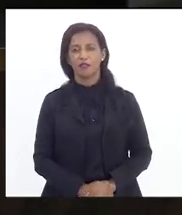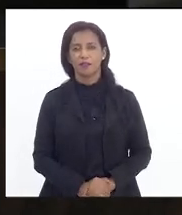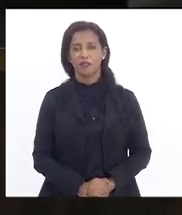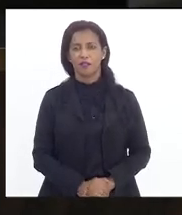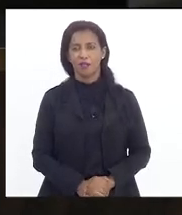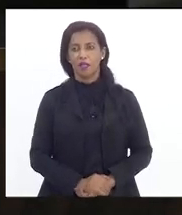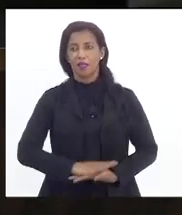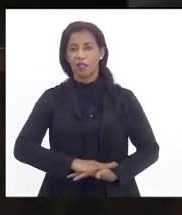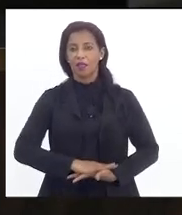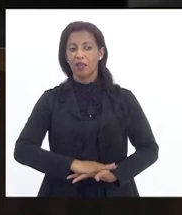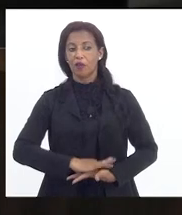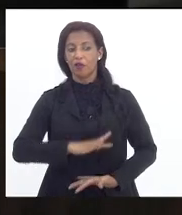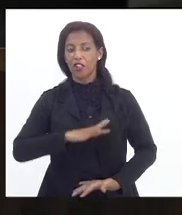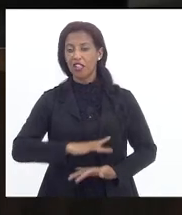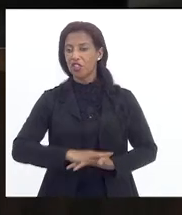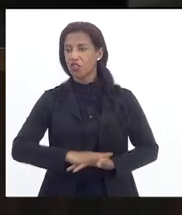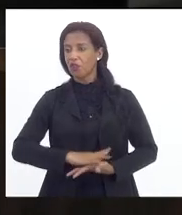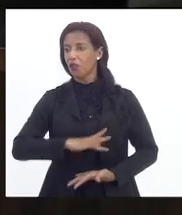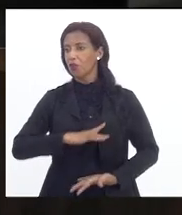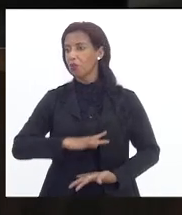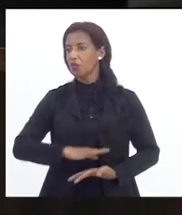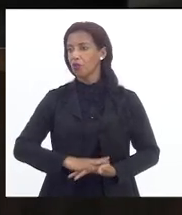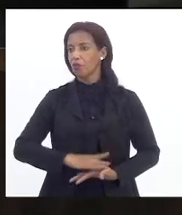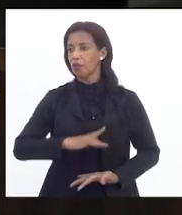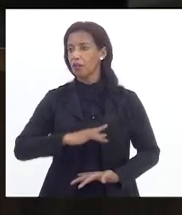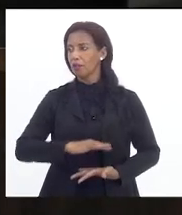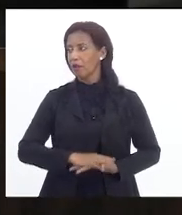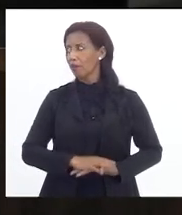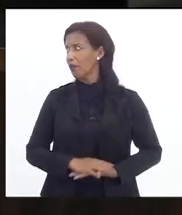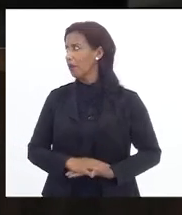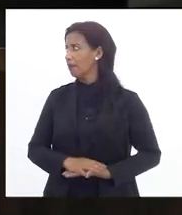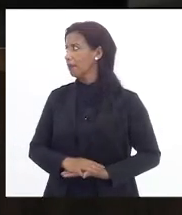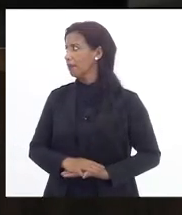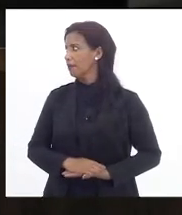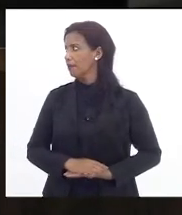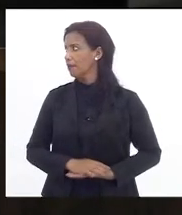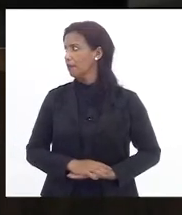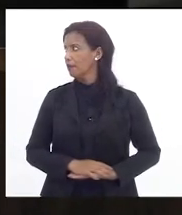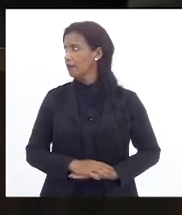eu vou passar a palavra e em seguida O sargento Lopes a